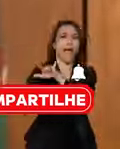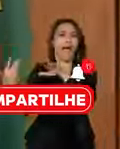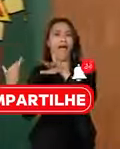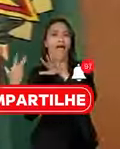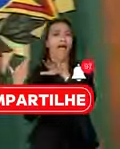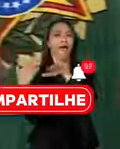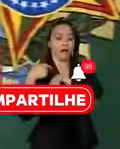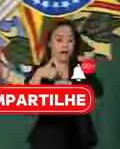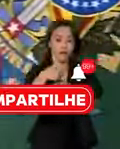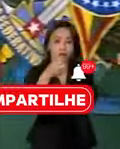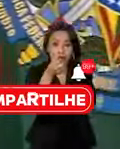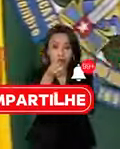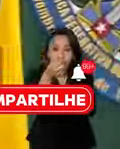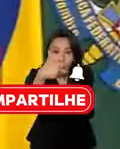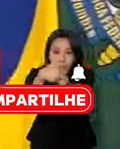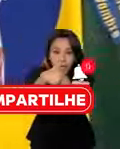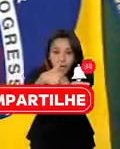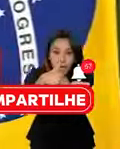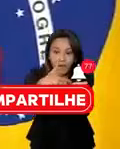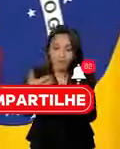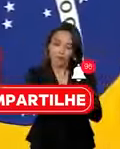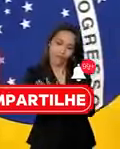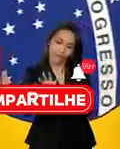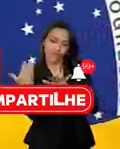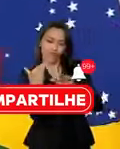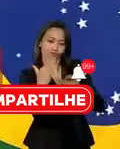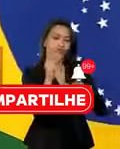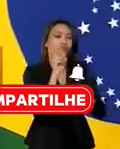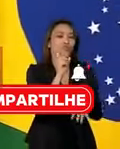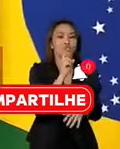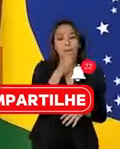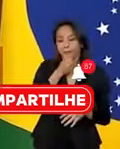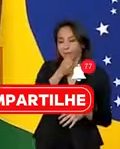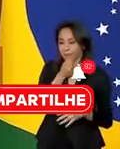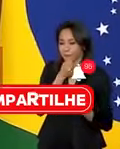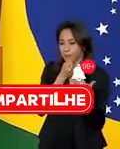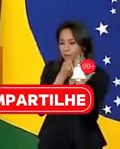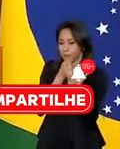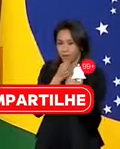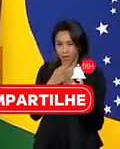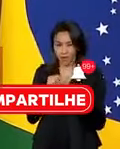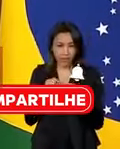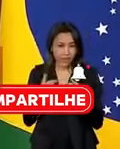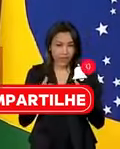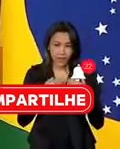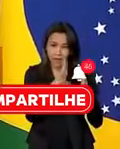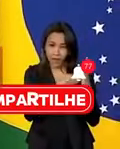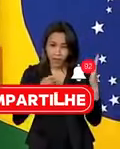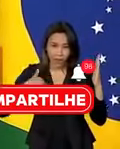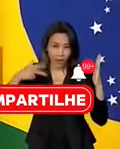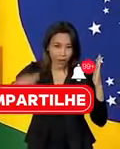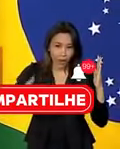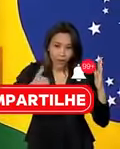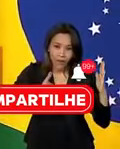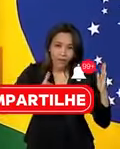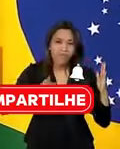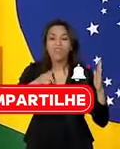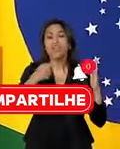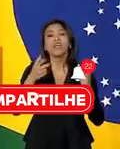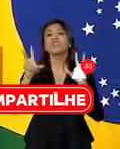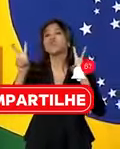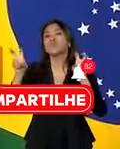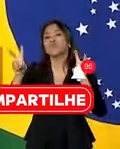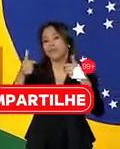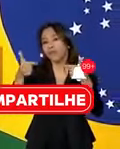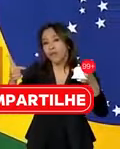ele todo santo dia fala com a imprensa. Eu não vou fazer isso porque se não tiver assunto, tem fofoca. Então